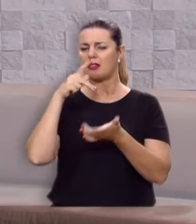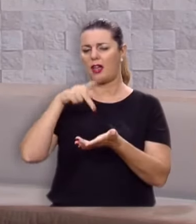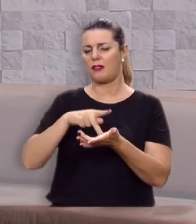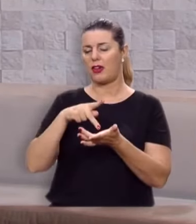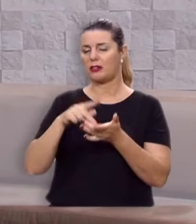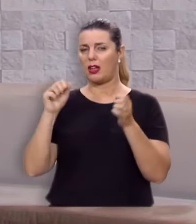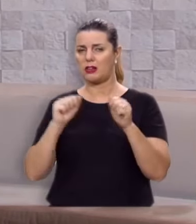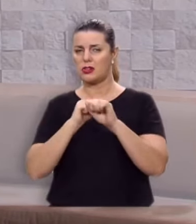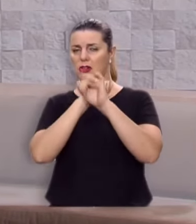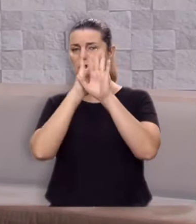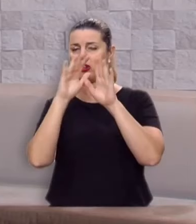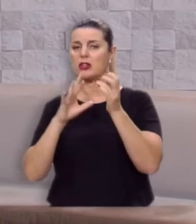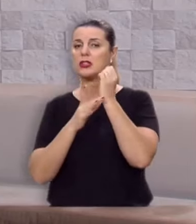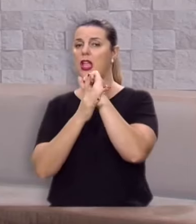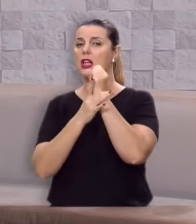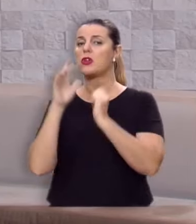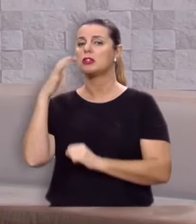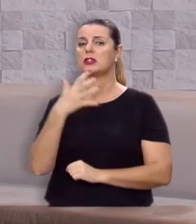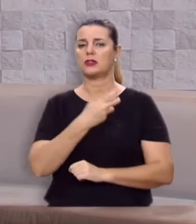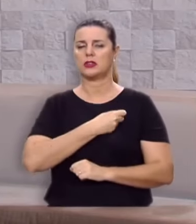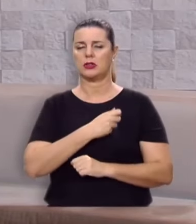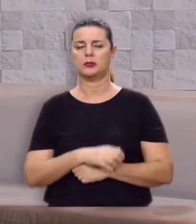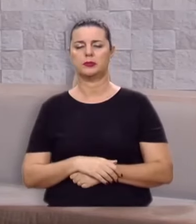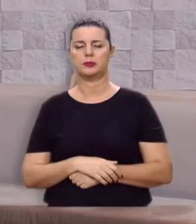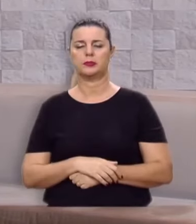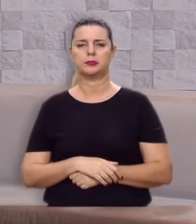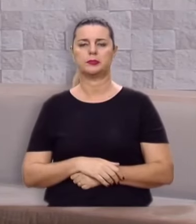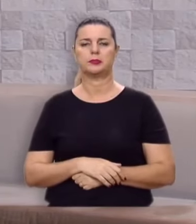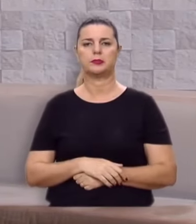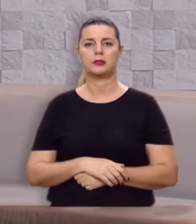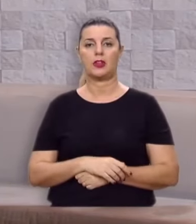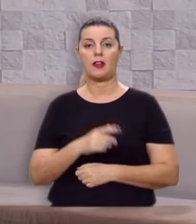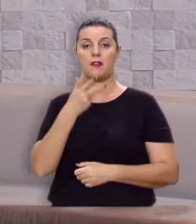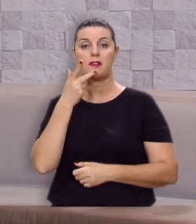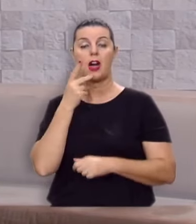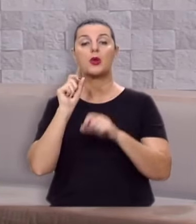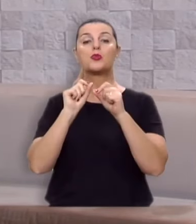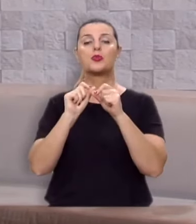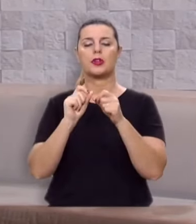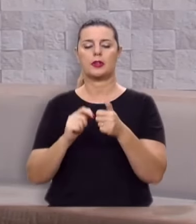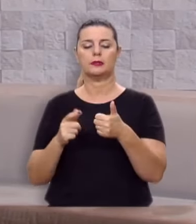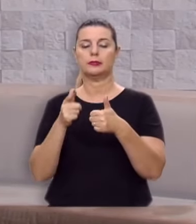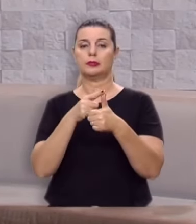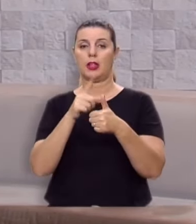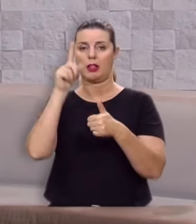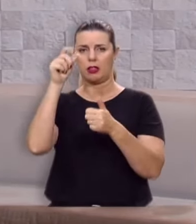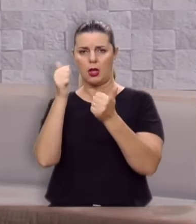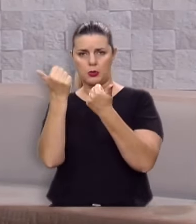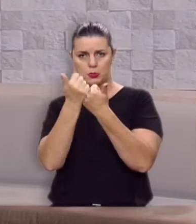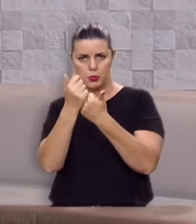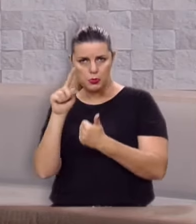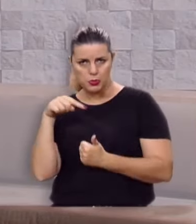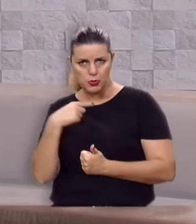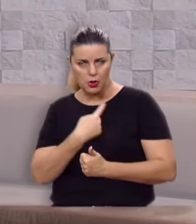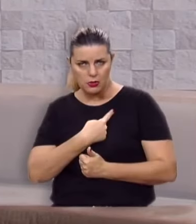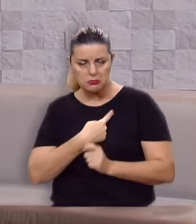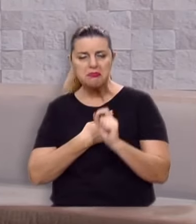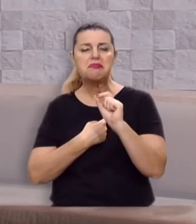verdade gloriosa da segurança da salvação. E ele diz o seguinte: se Deus é por